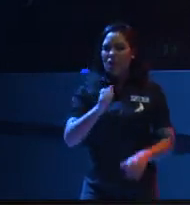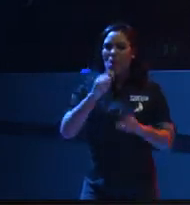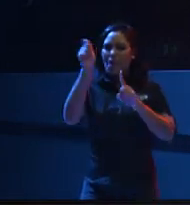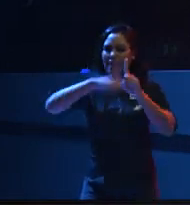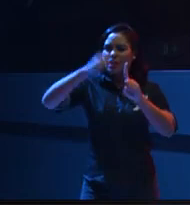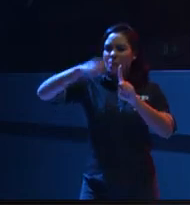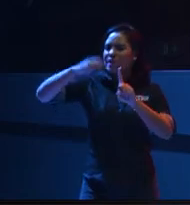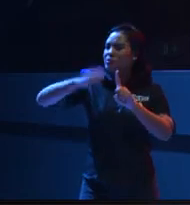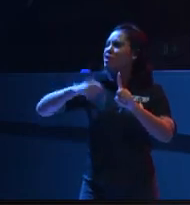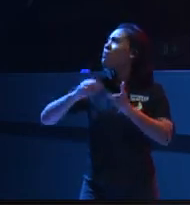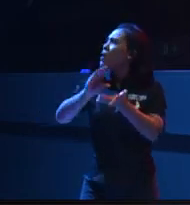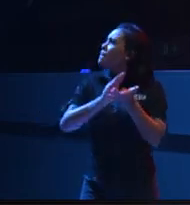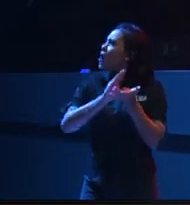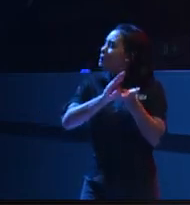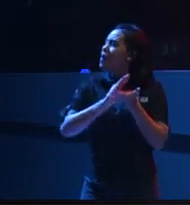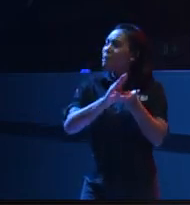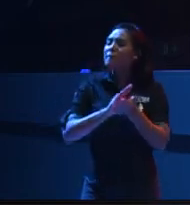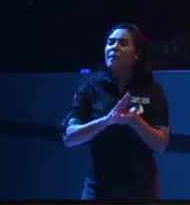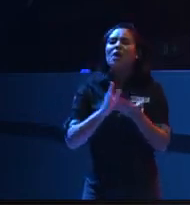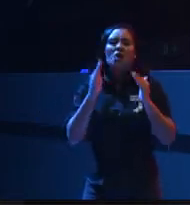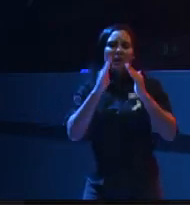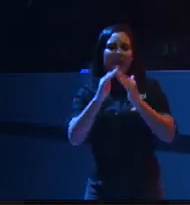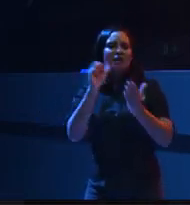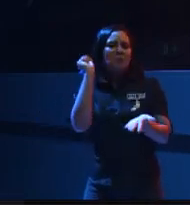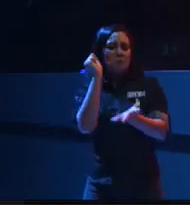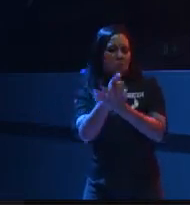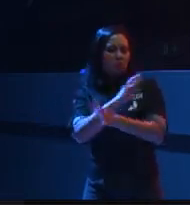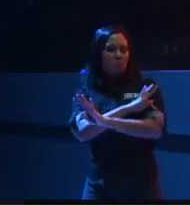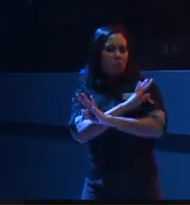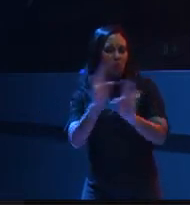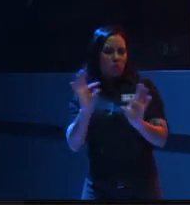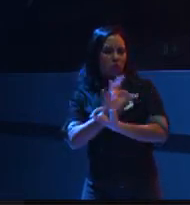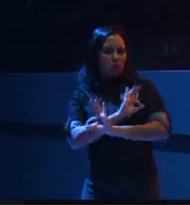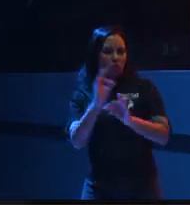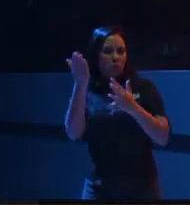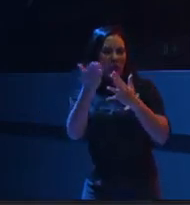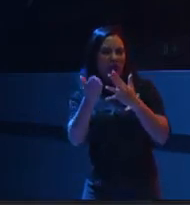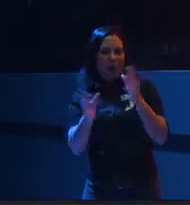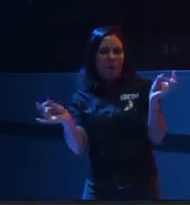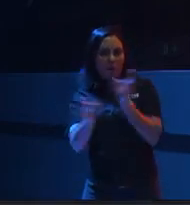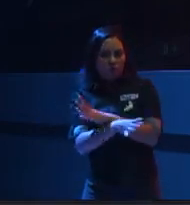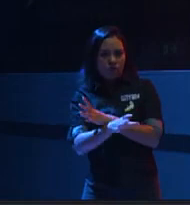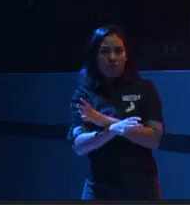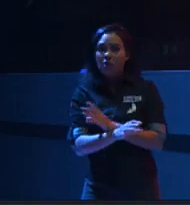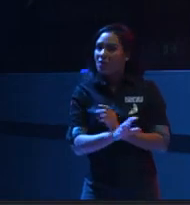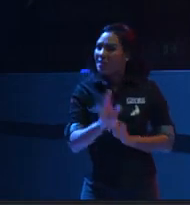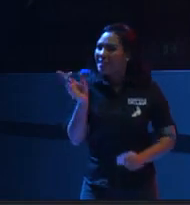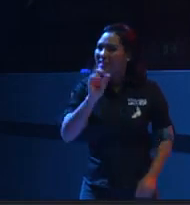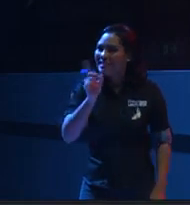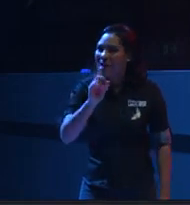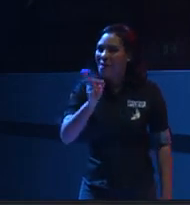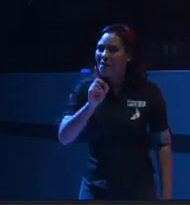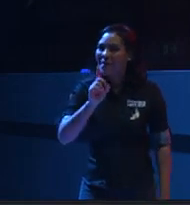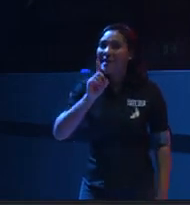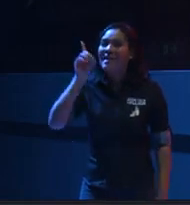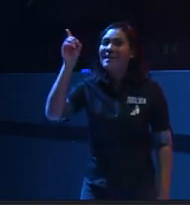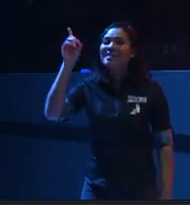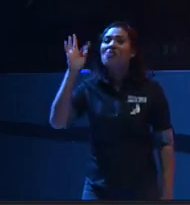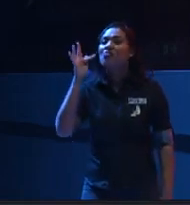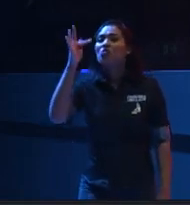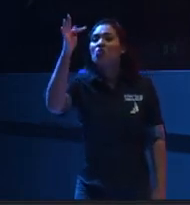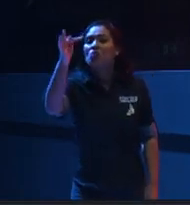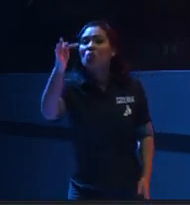eu que tá minha casa não ele perguntou nem o que tu tinhas nem o que tu terás ele perguntou o que tu tens a tua mão